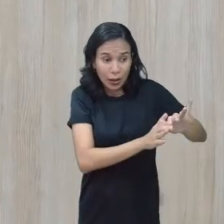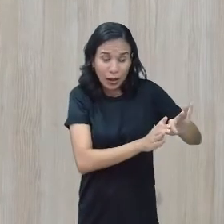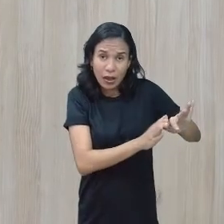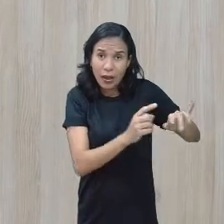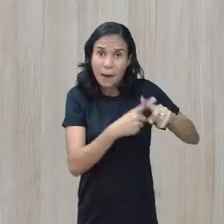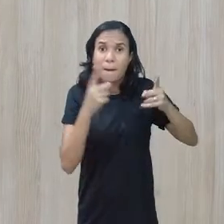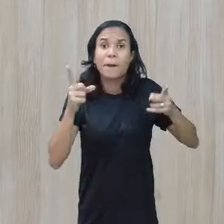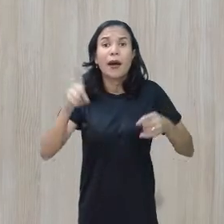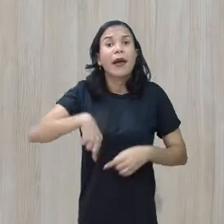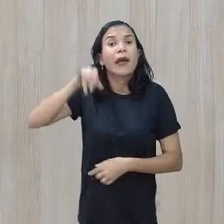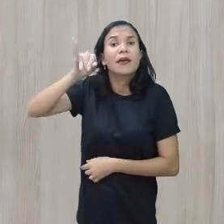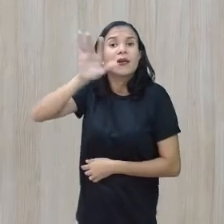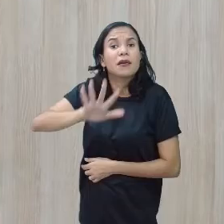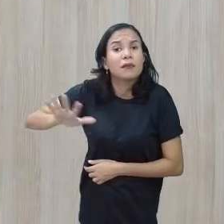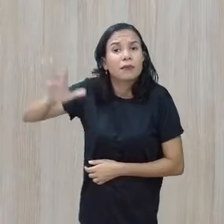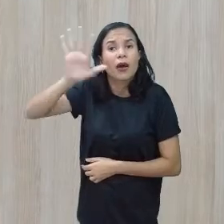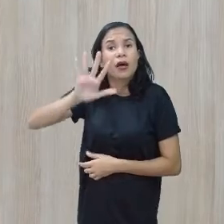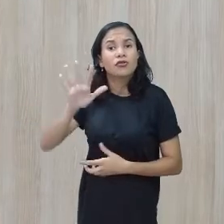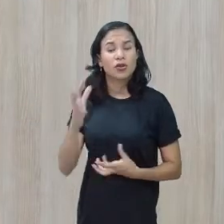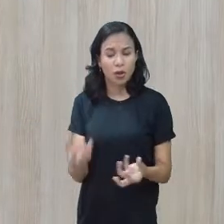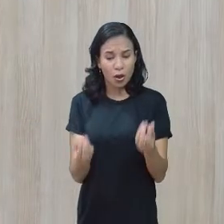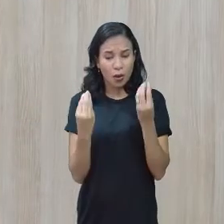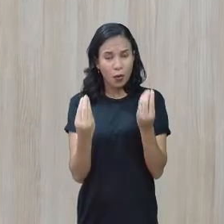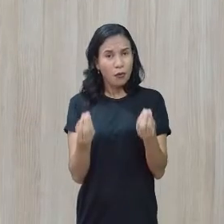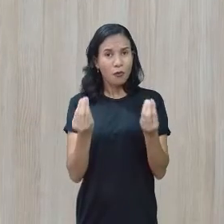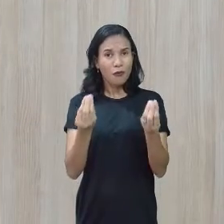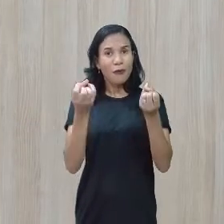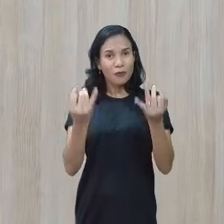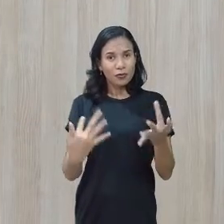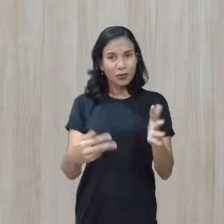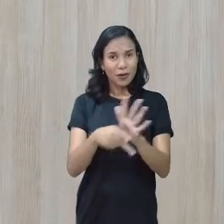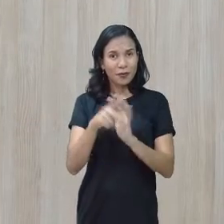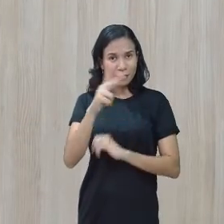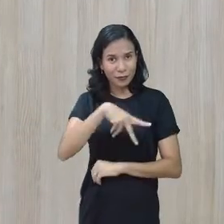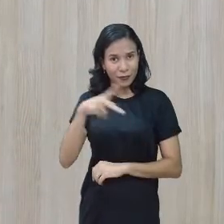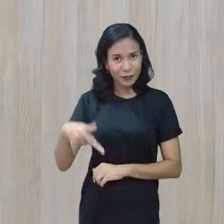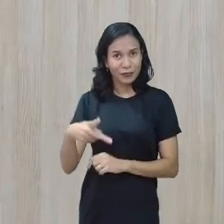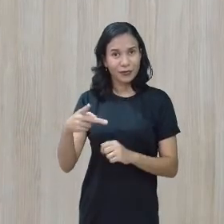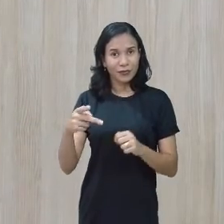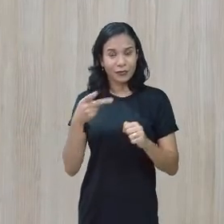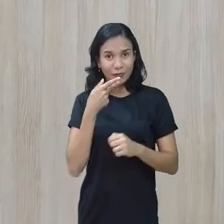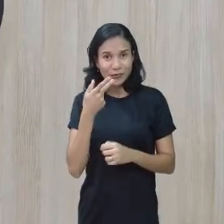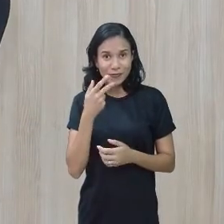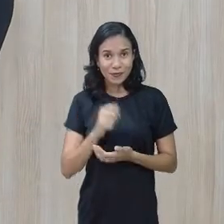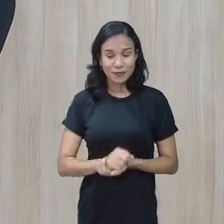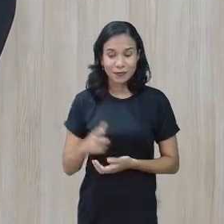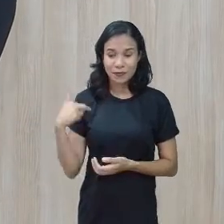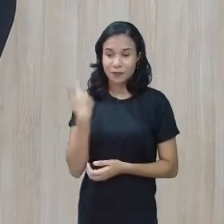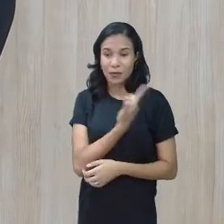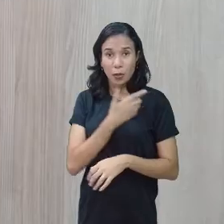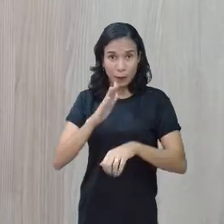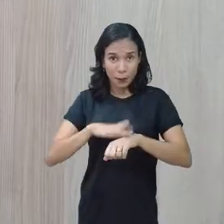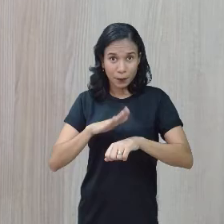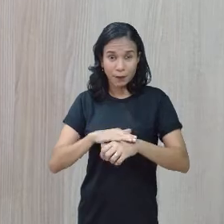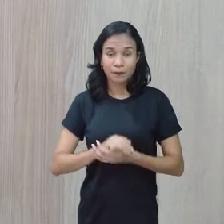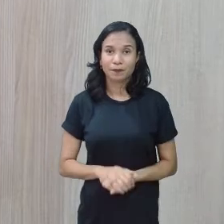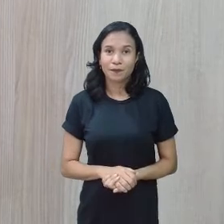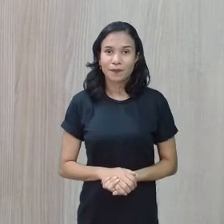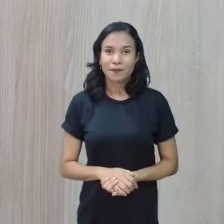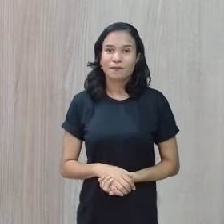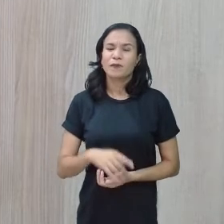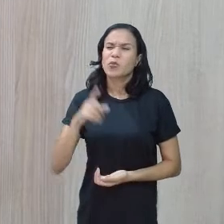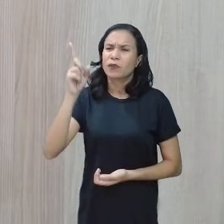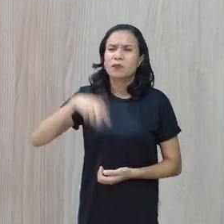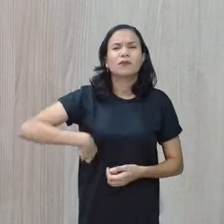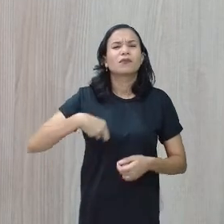de imagem? O que é que podemos acrescentar para esse professor que está acompanhando esse nosso momento? Olha, colega, são